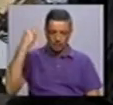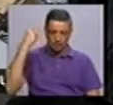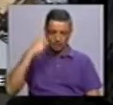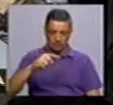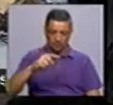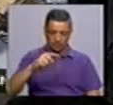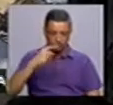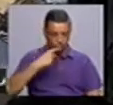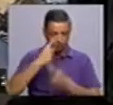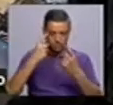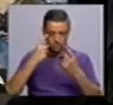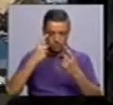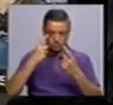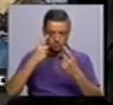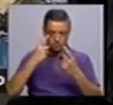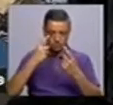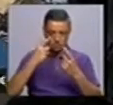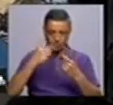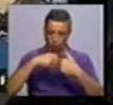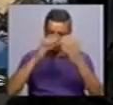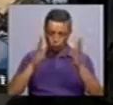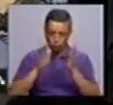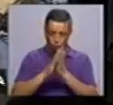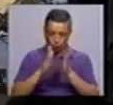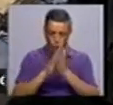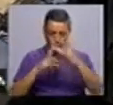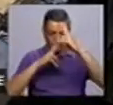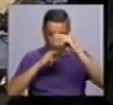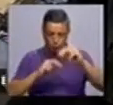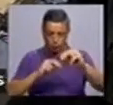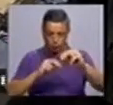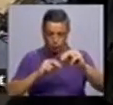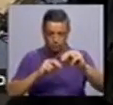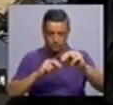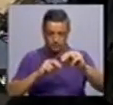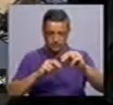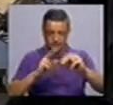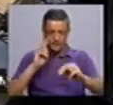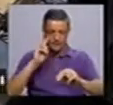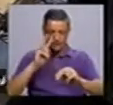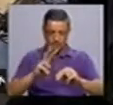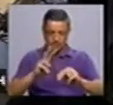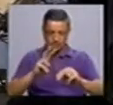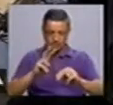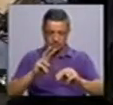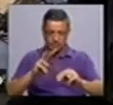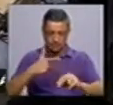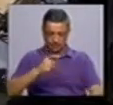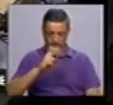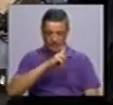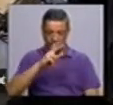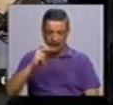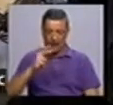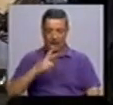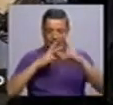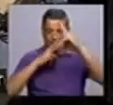é considerado um dos maiores eclipses totais da Lua e que vai ser perfeitamente visível no nosso planeta, porque a